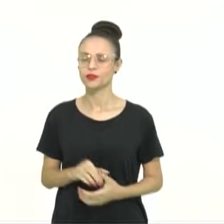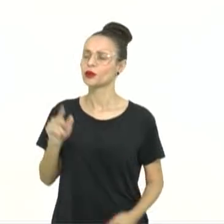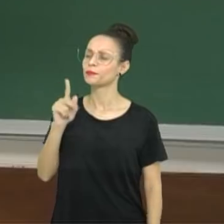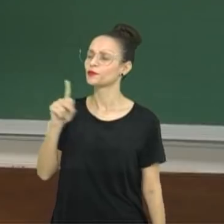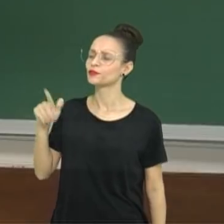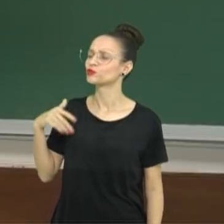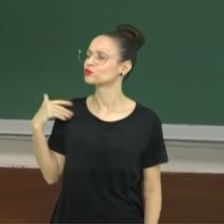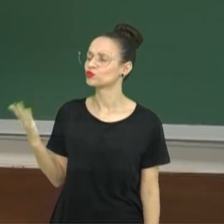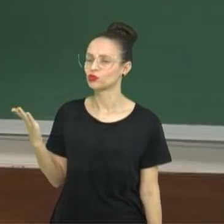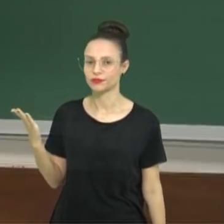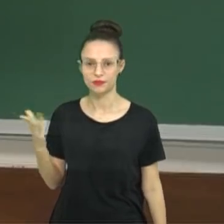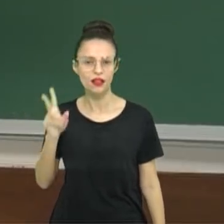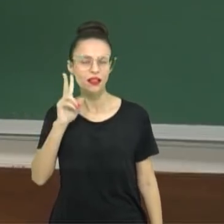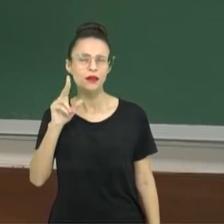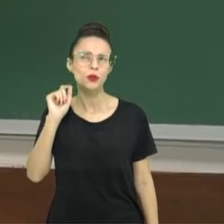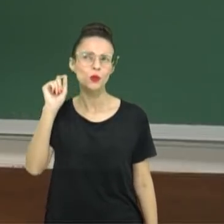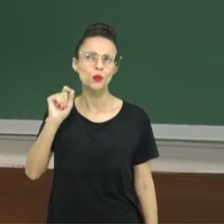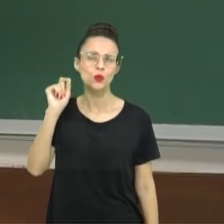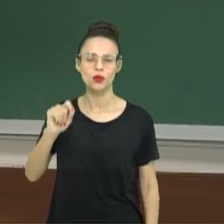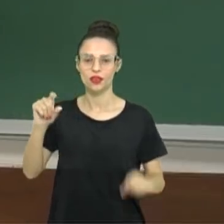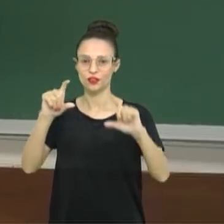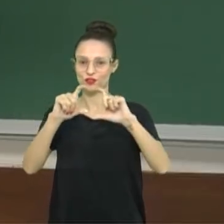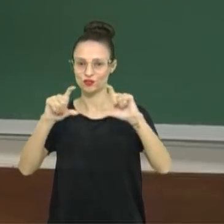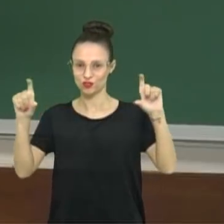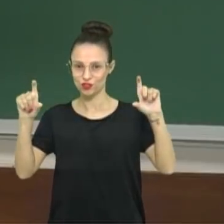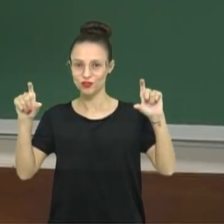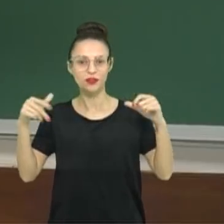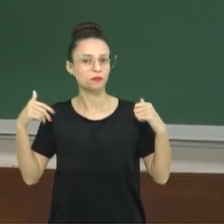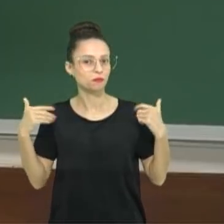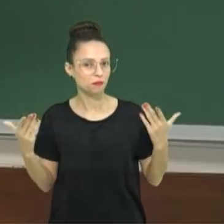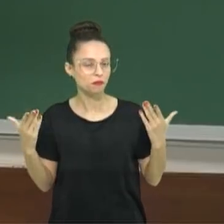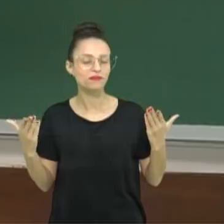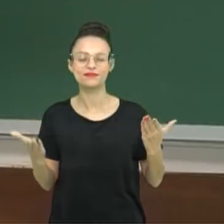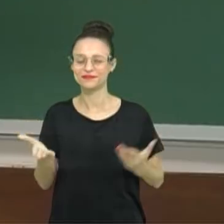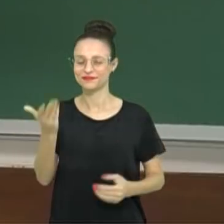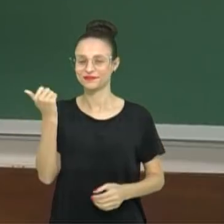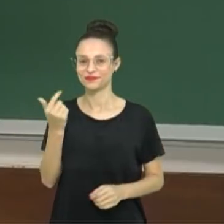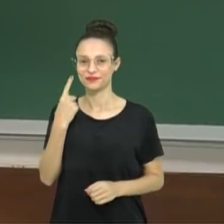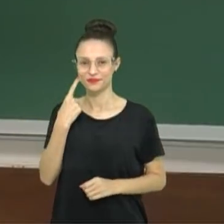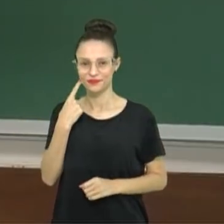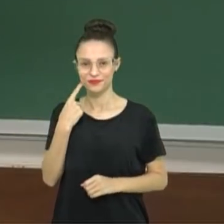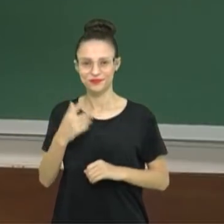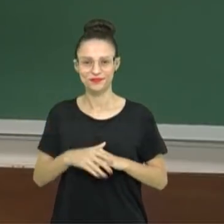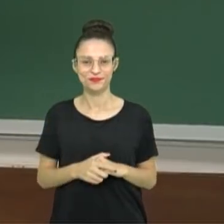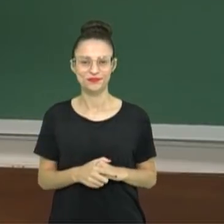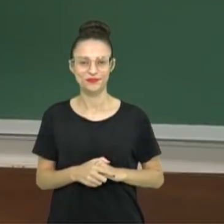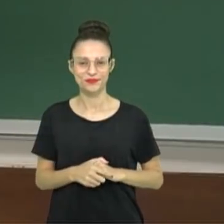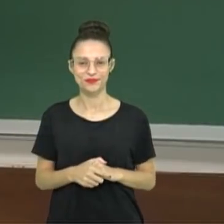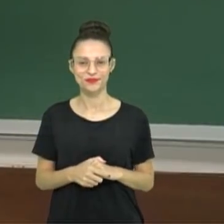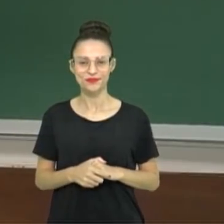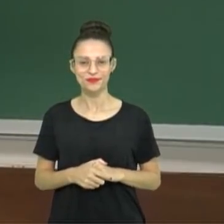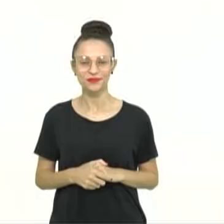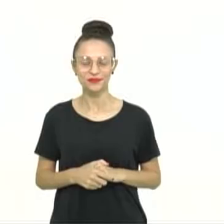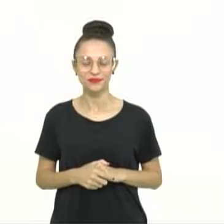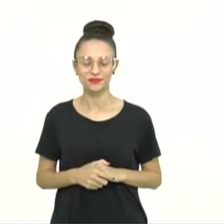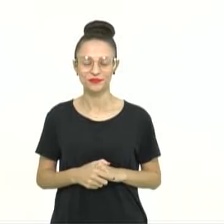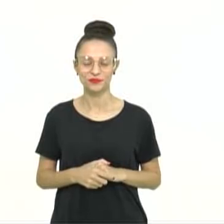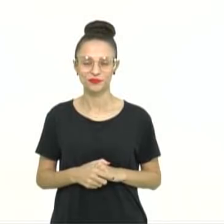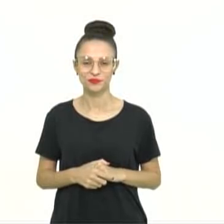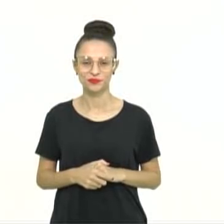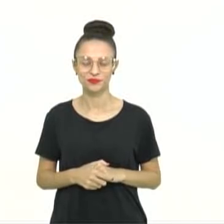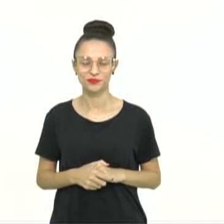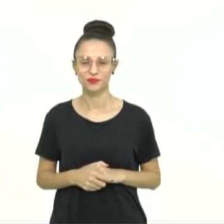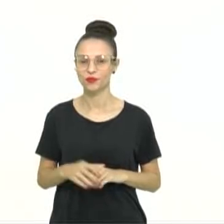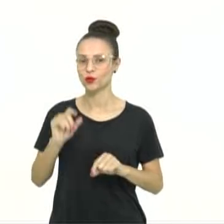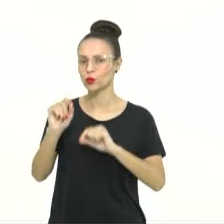Professora, então você relembra para mim o que é uma tirinha? O que é uma tira? Vamos lá? Você acompanha a minha leitura? Vamos junto.